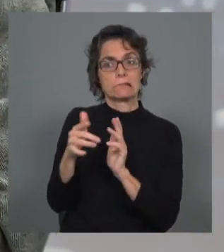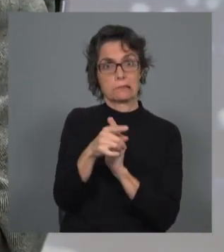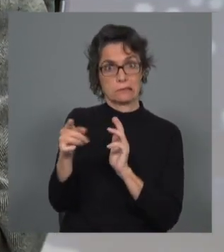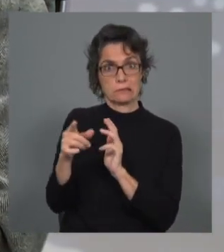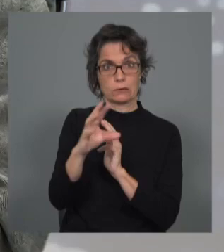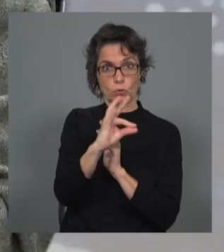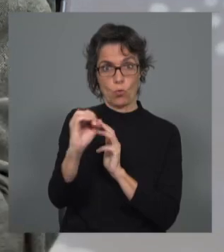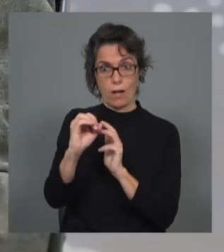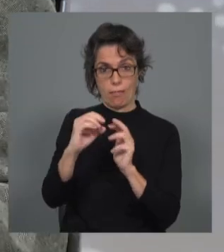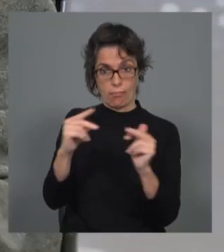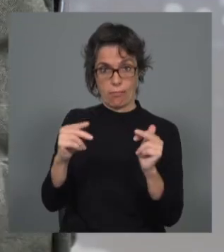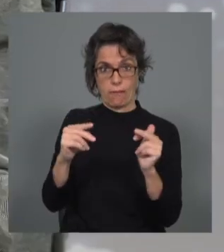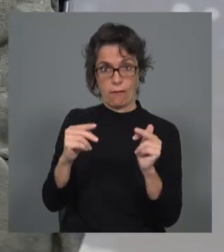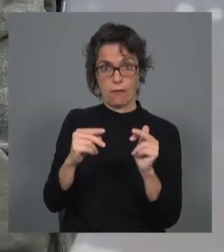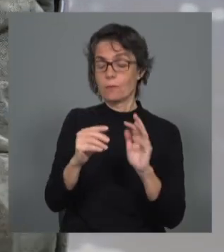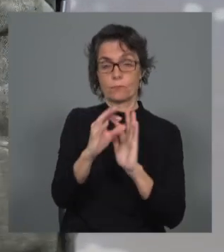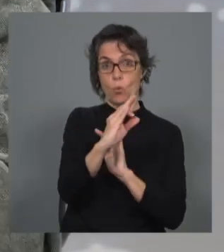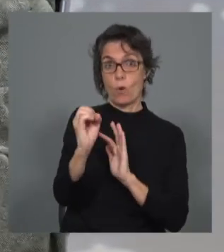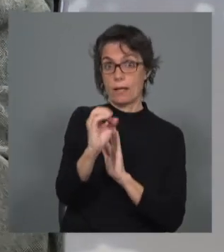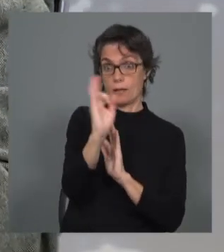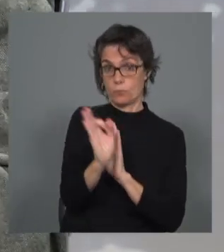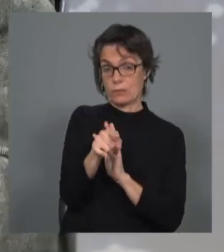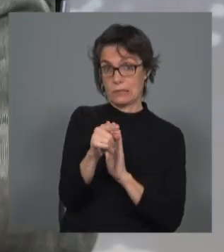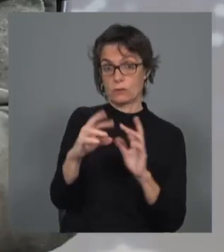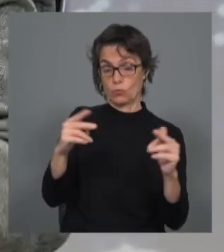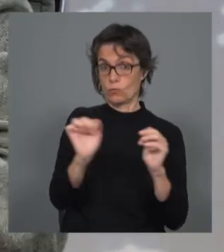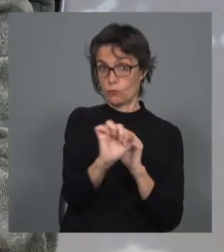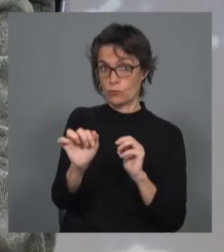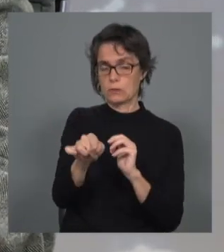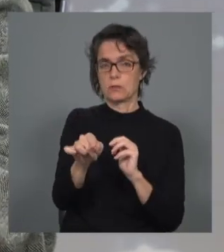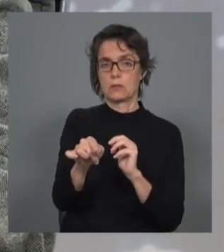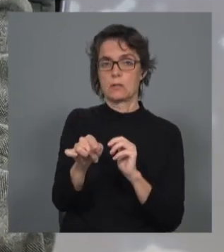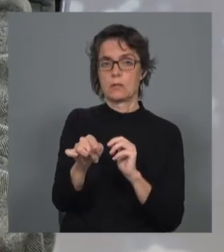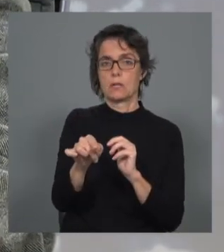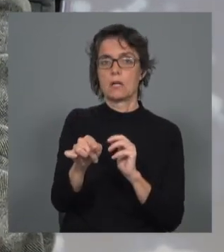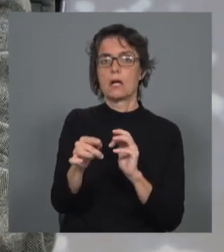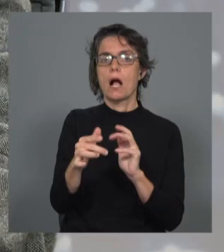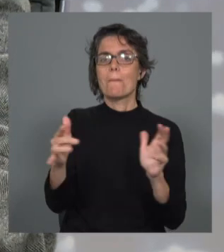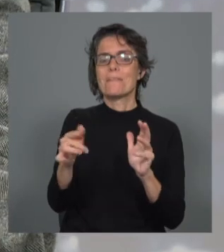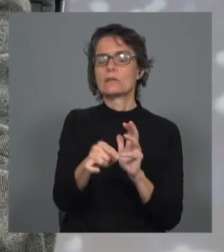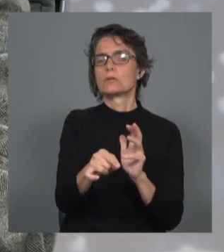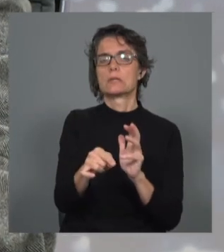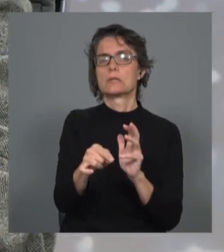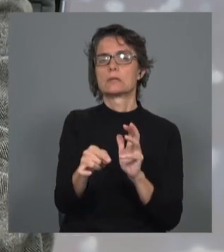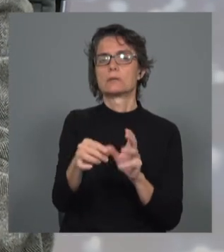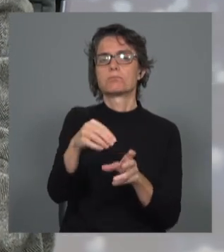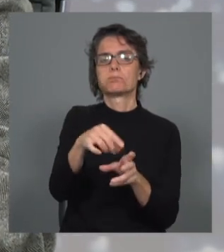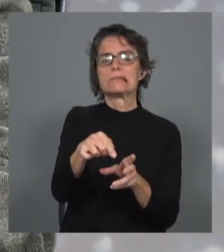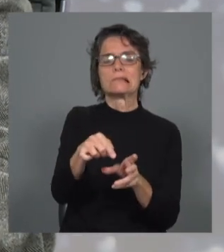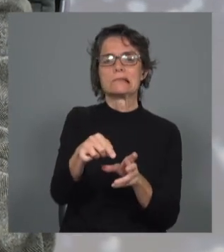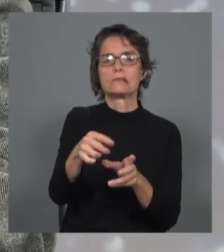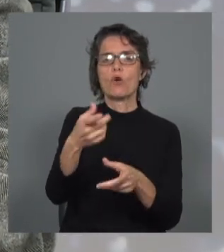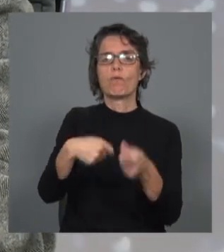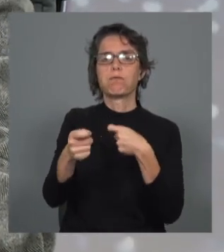40 municípios, destes 40%, às vezes não são os mesmos, claro, mas uma parte importante já não tem nenhum ponto de venda